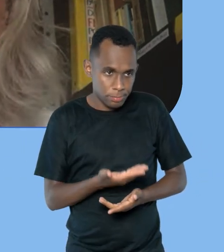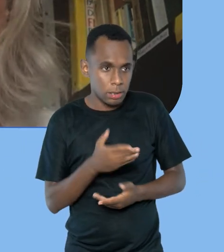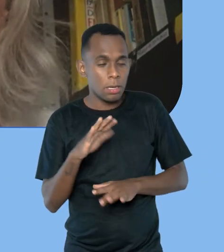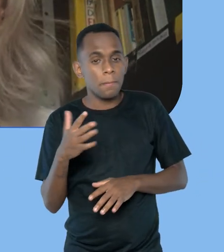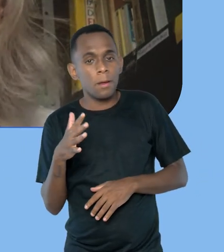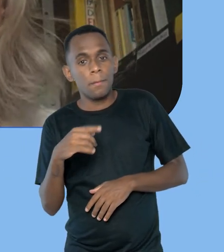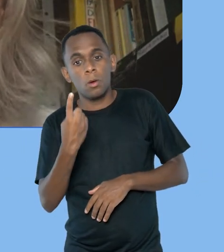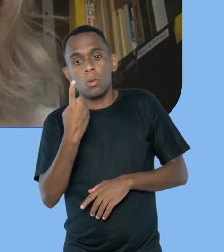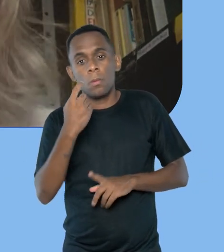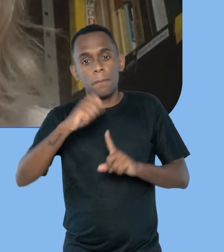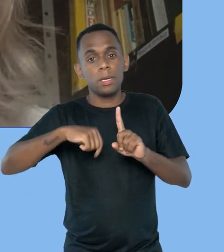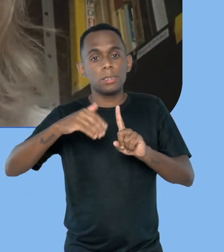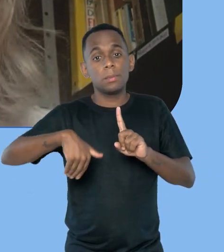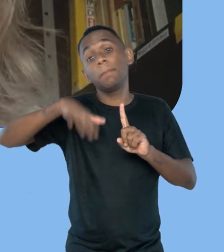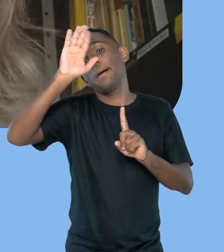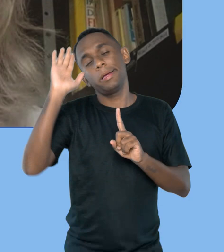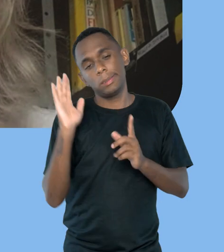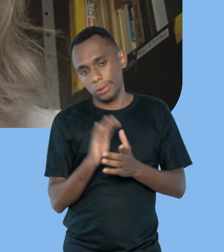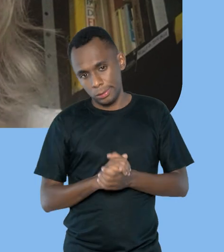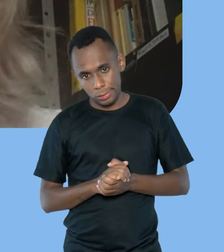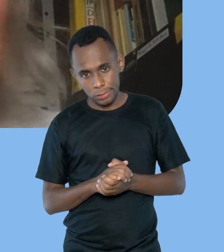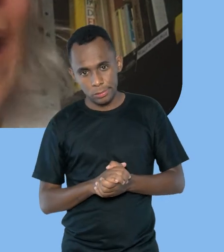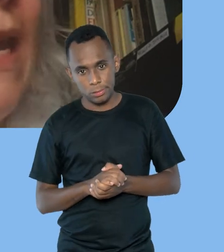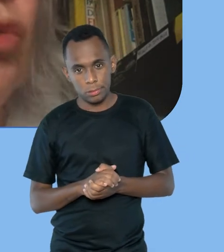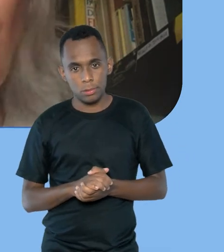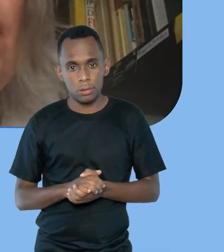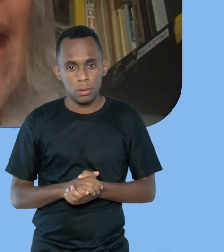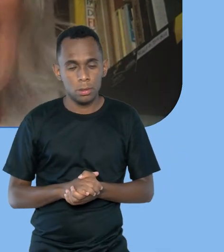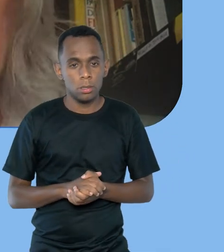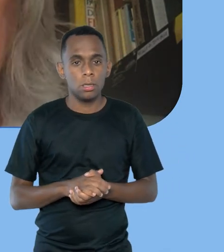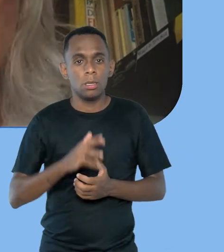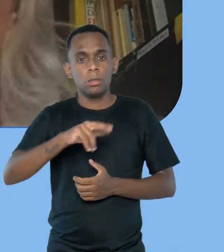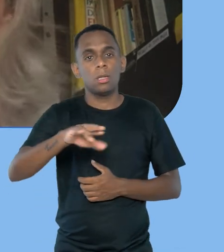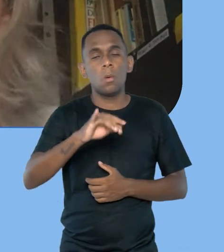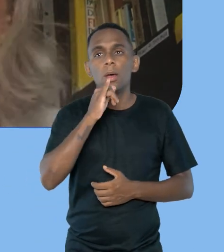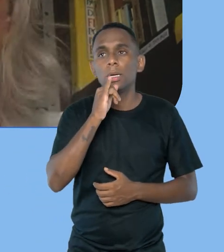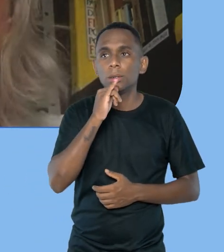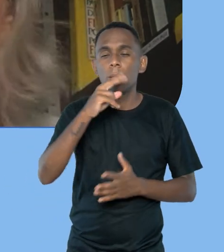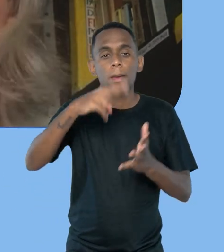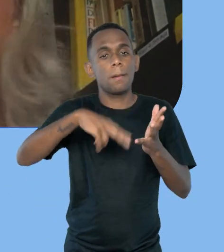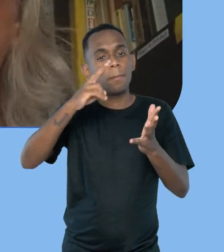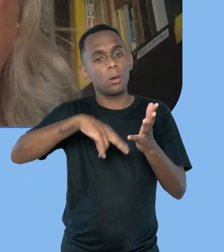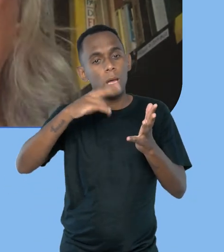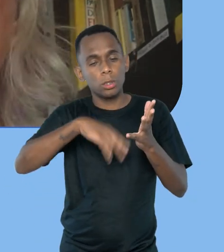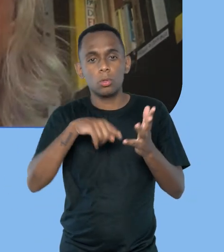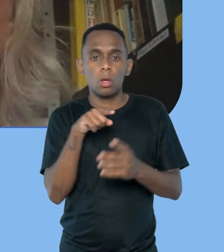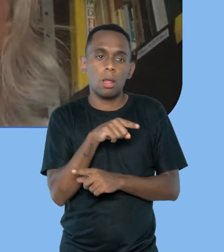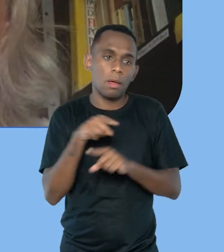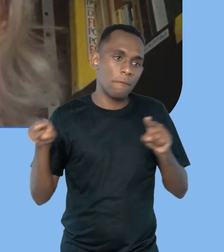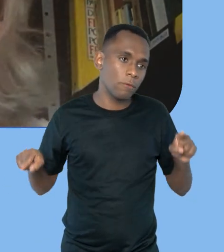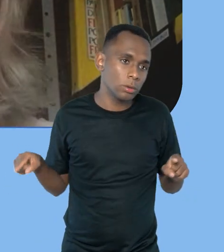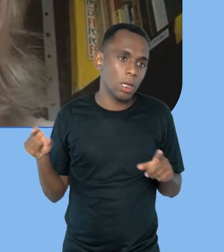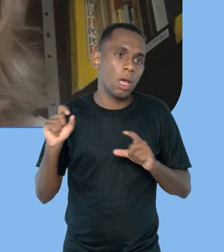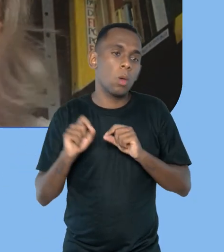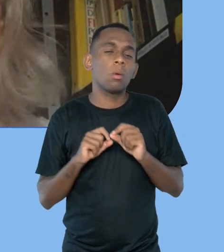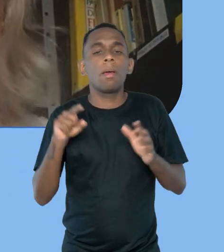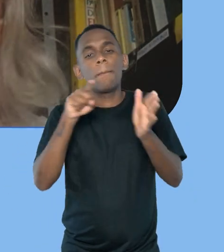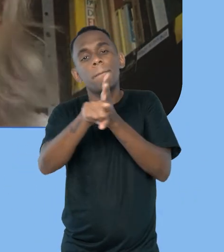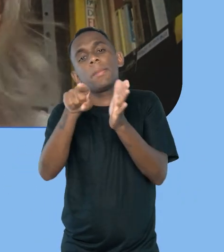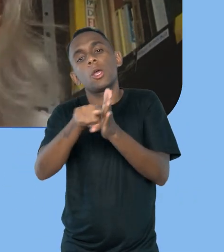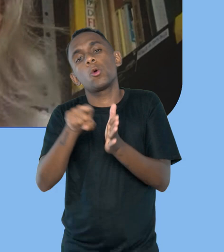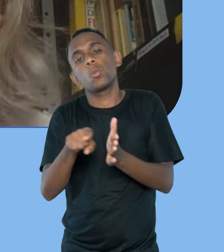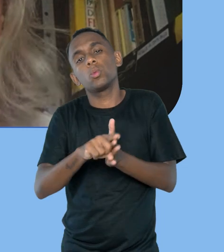aqui, ele dura mais de um mês. Uhum. Quer dizer, isso não é uma leitura para você